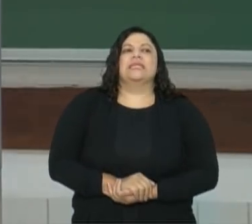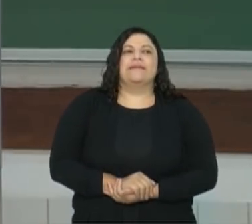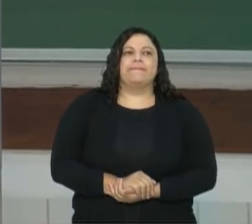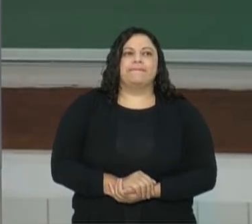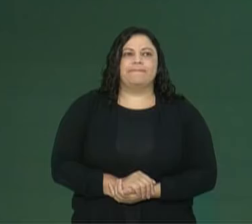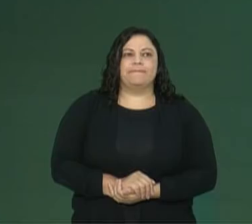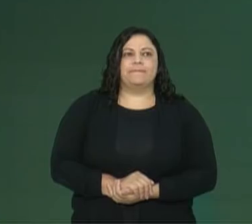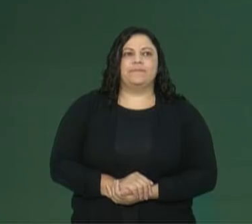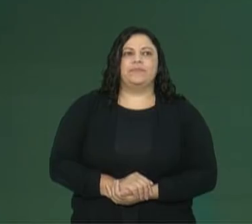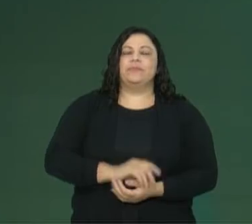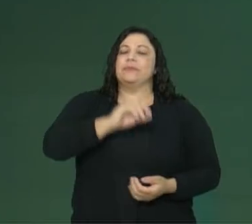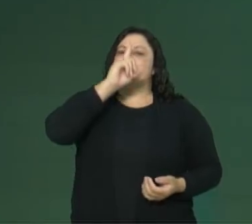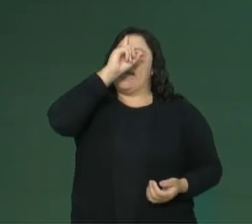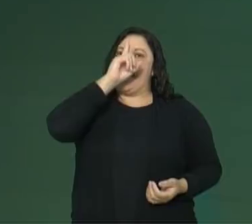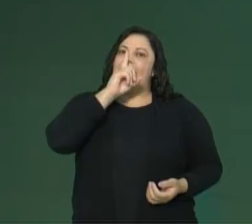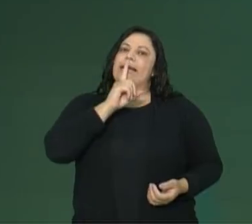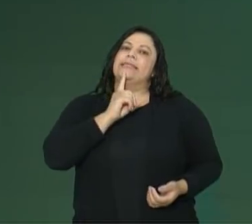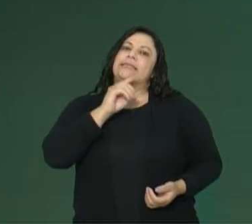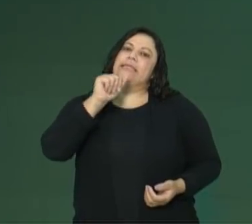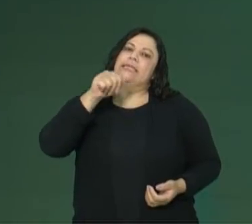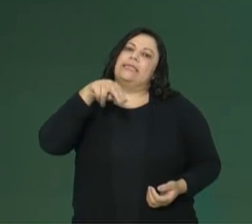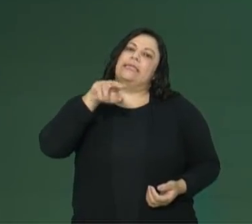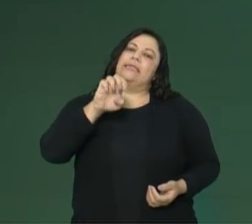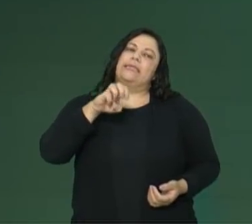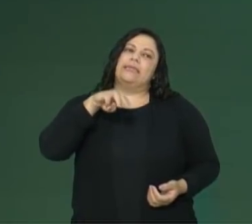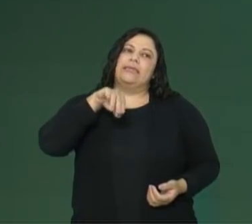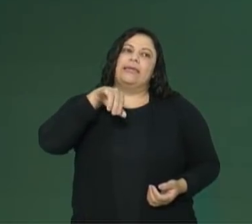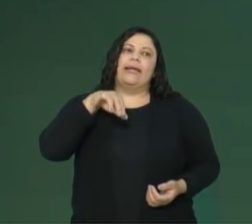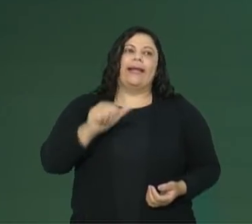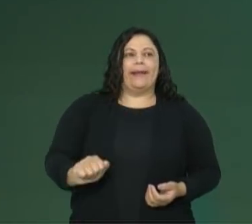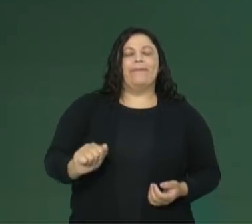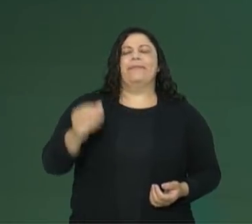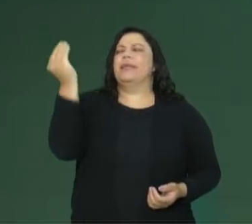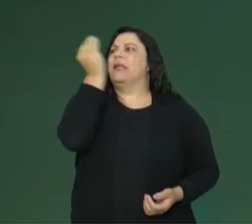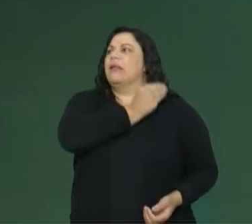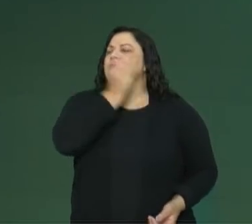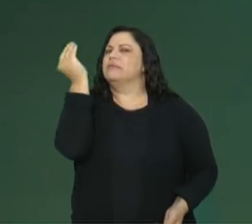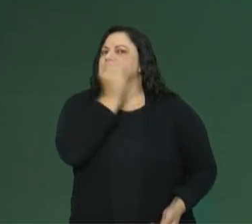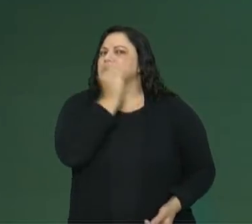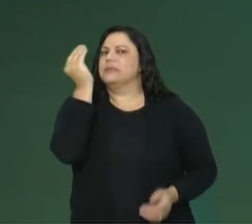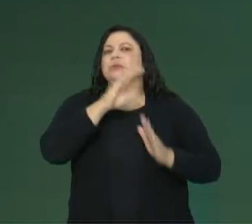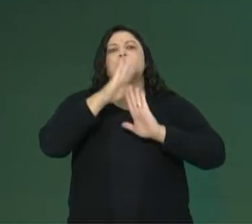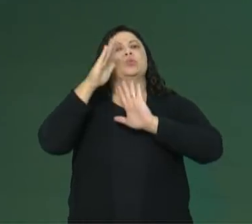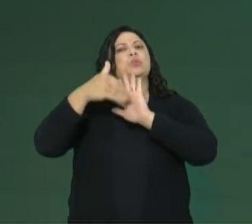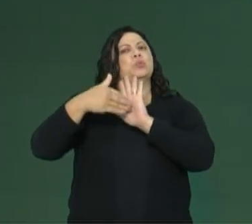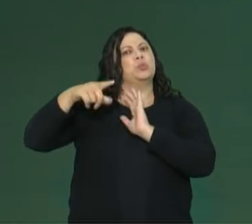Olha lá, anemia, pele amarelada e fraqueza que eu contei para vocês. Tudo que o Jeca Tatu tinha.